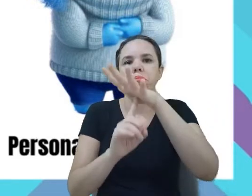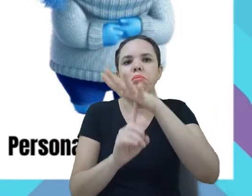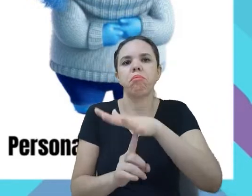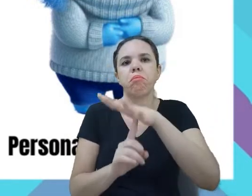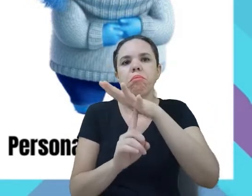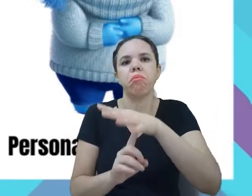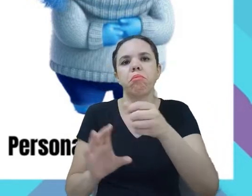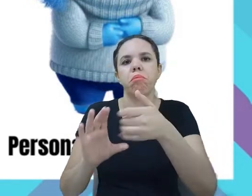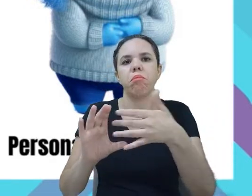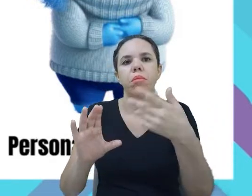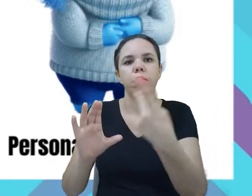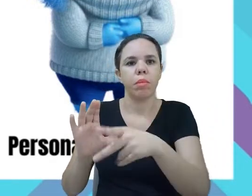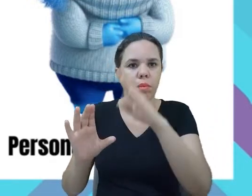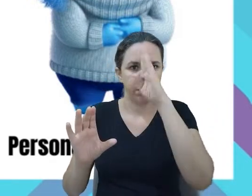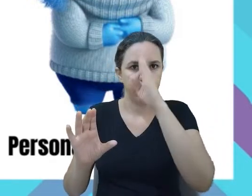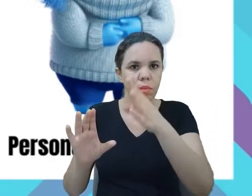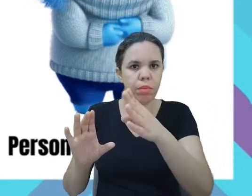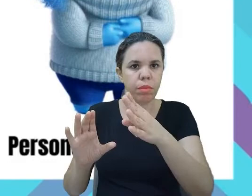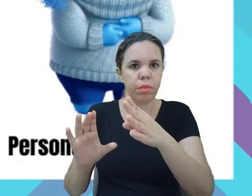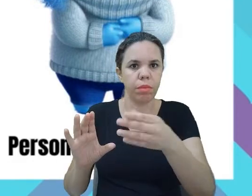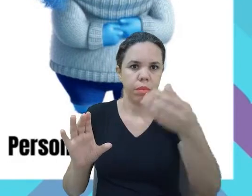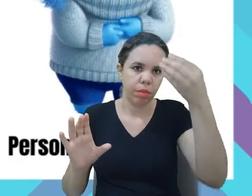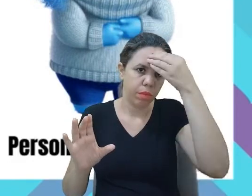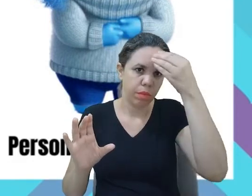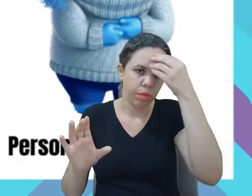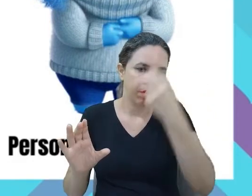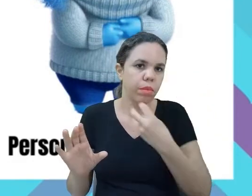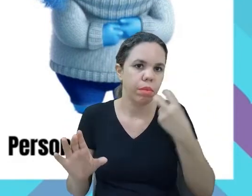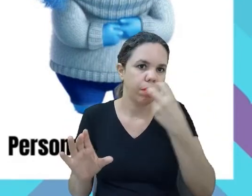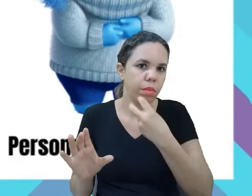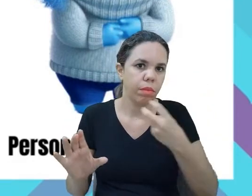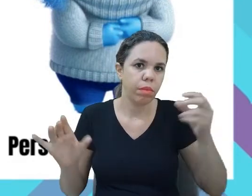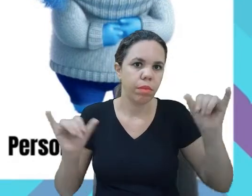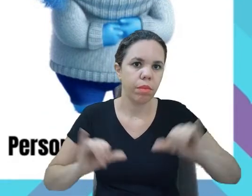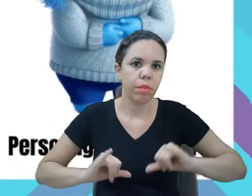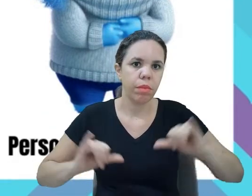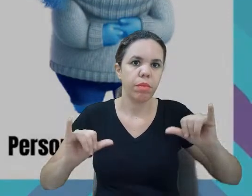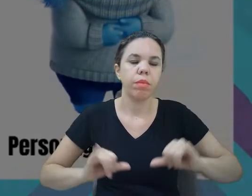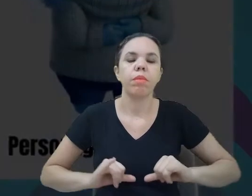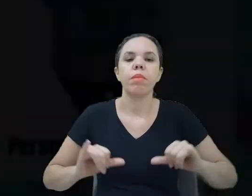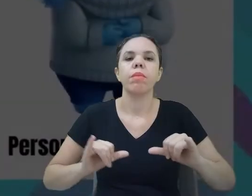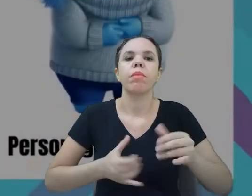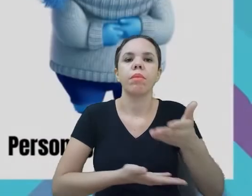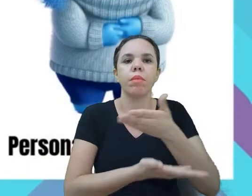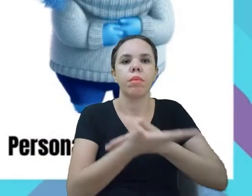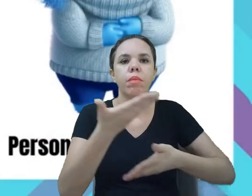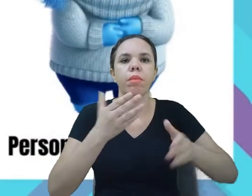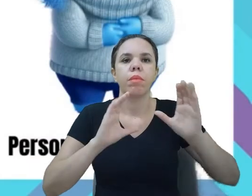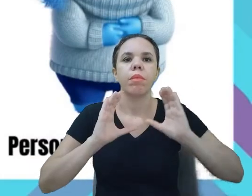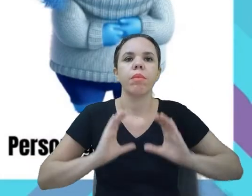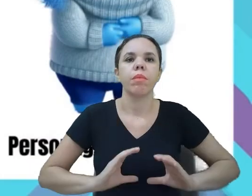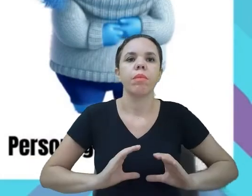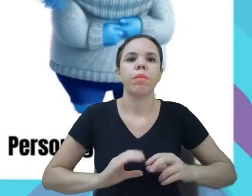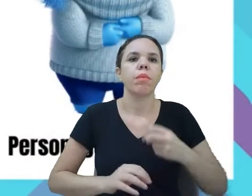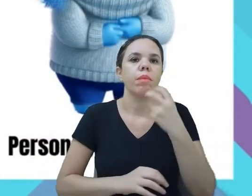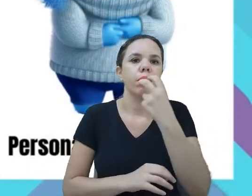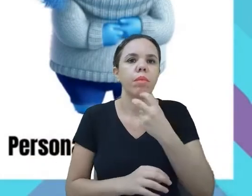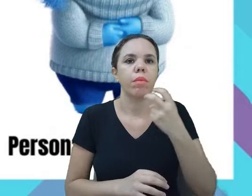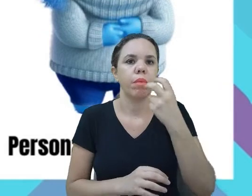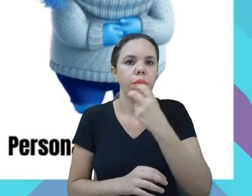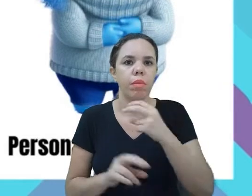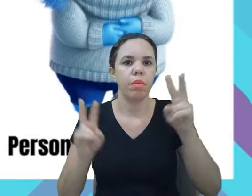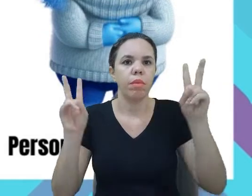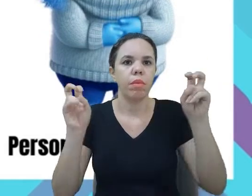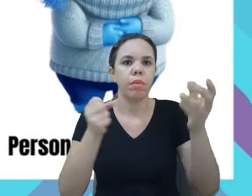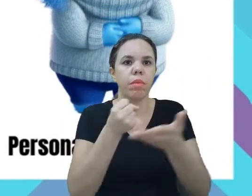de vítima, uma das características principais do traço de caráter oral na dor. Sobre a dinâmica de comportamento